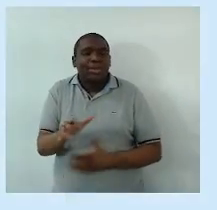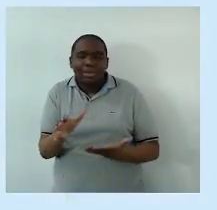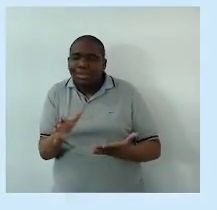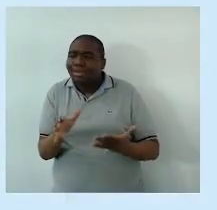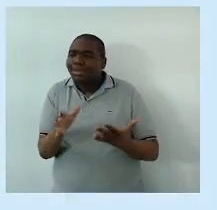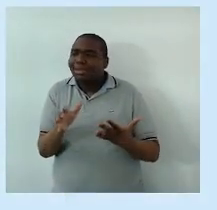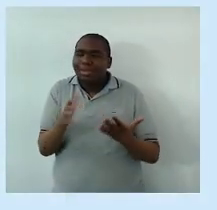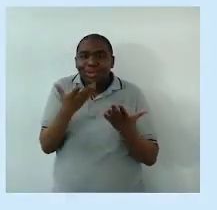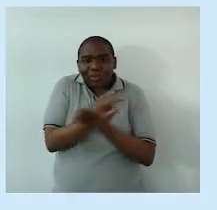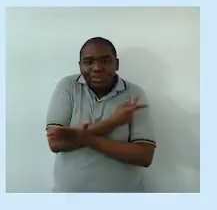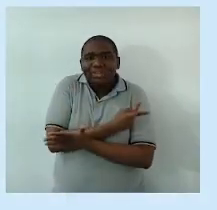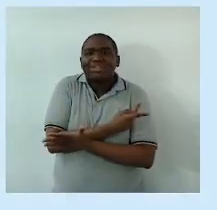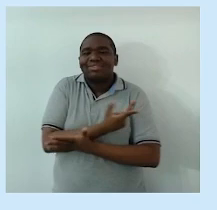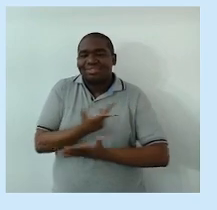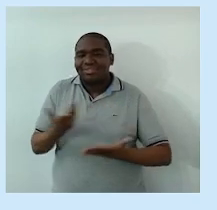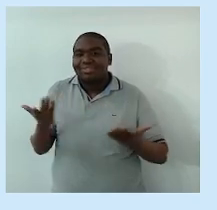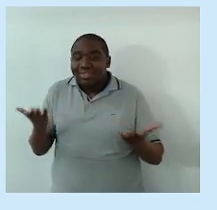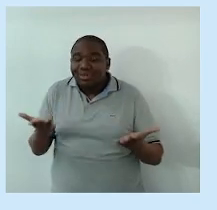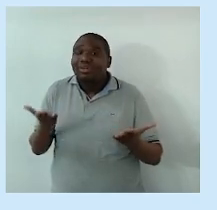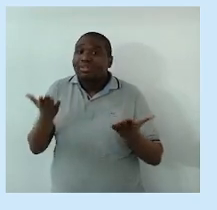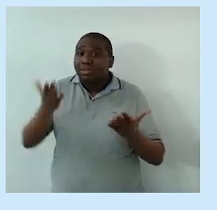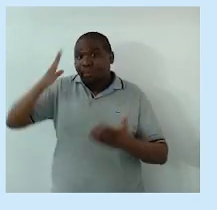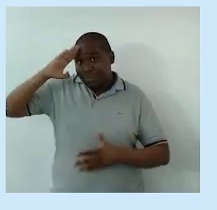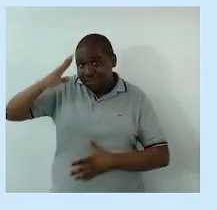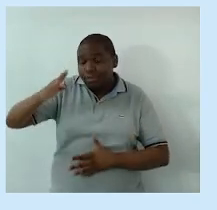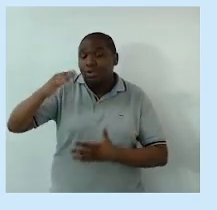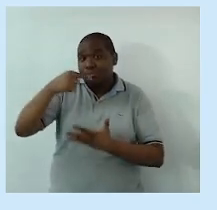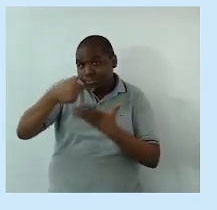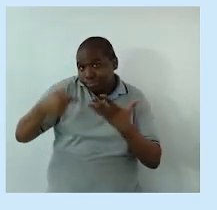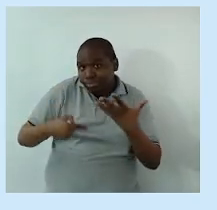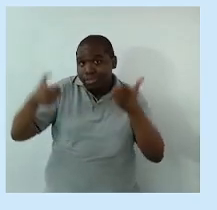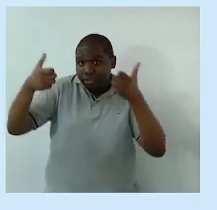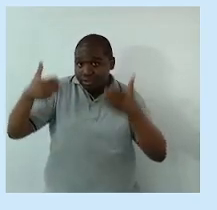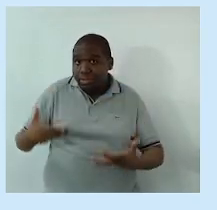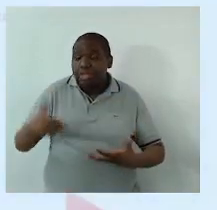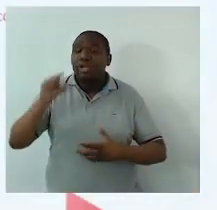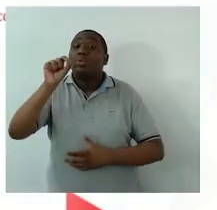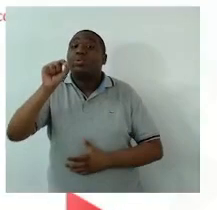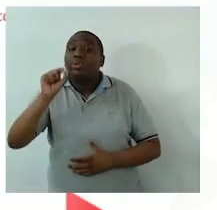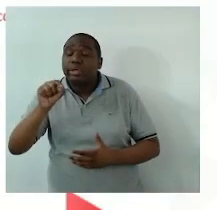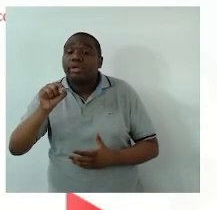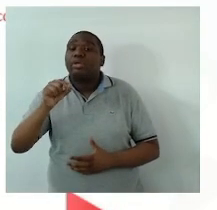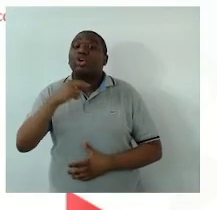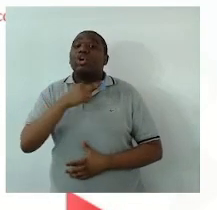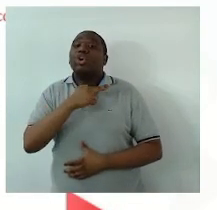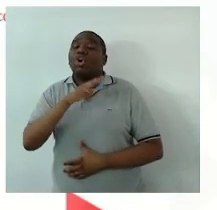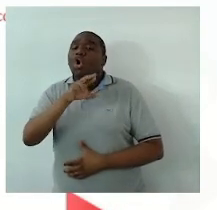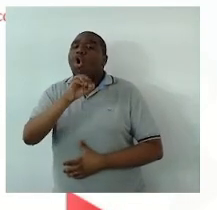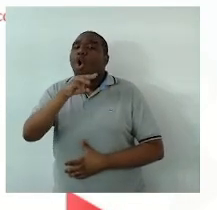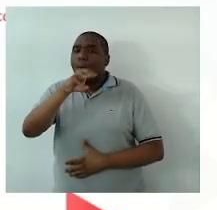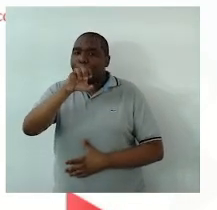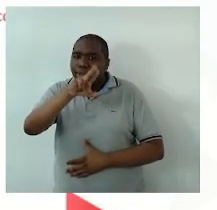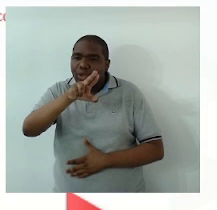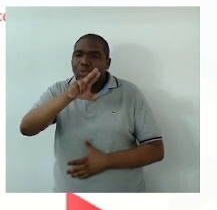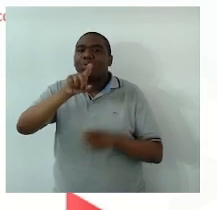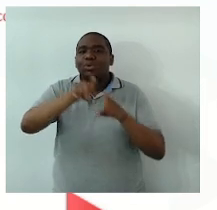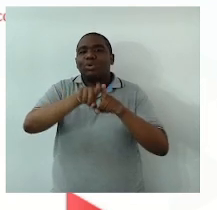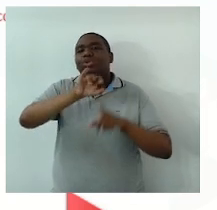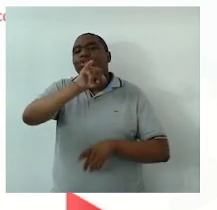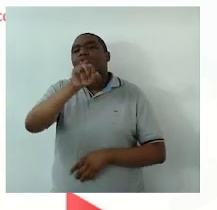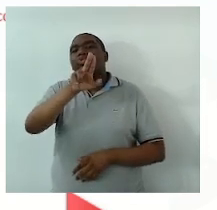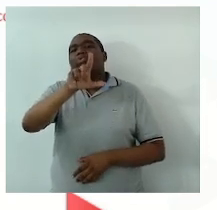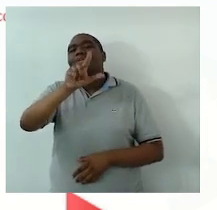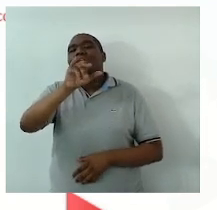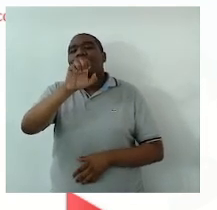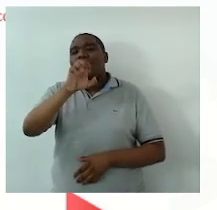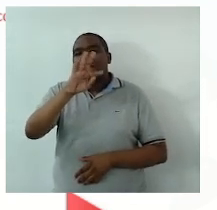tragédia está feita, né? Aí as suas principais obras trágicas são Romeu e Julieta, que eu acho que é a mais famosa,